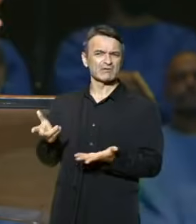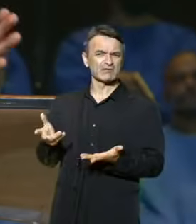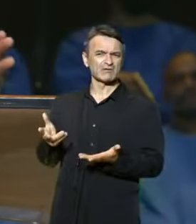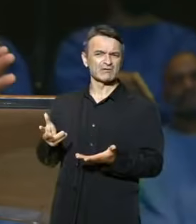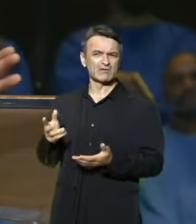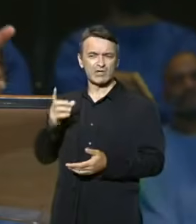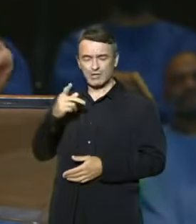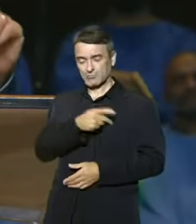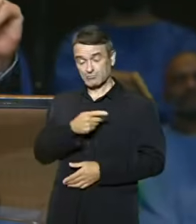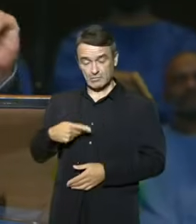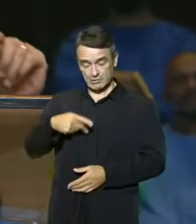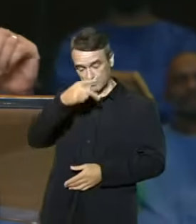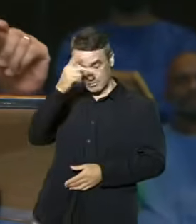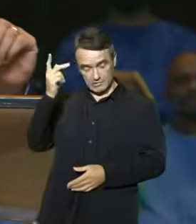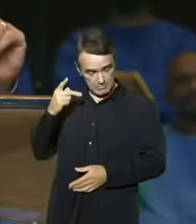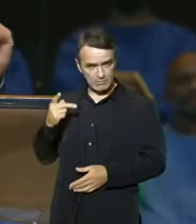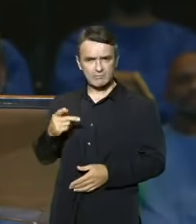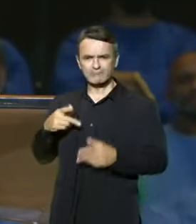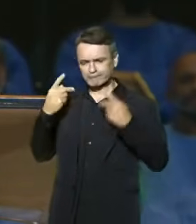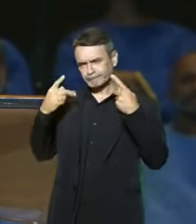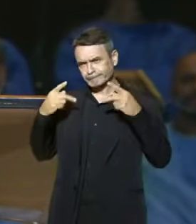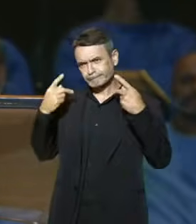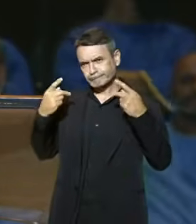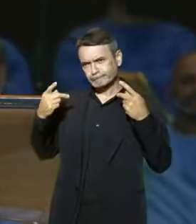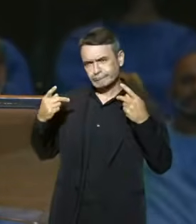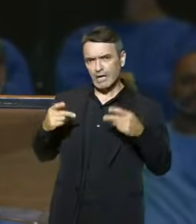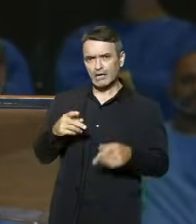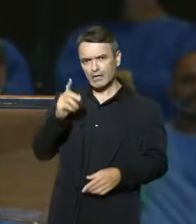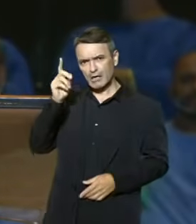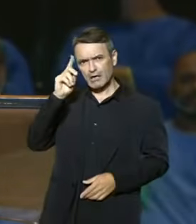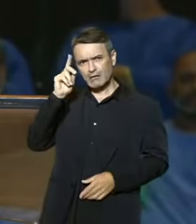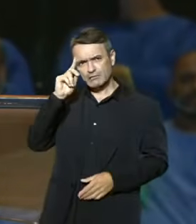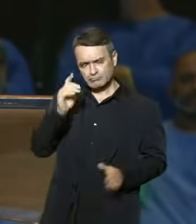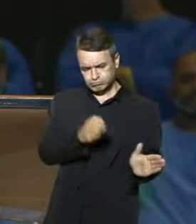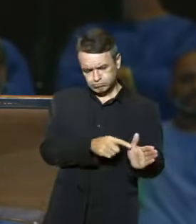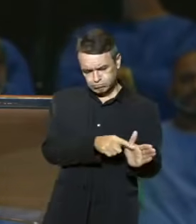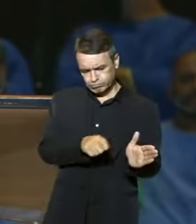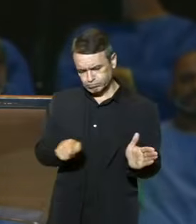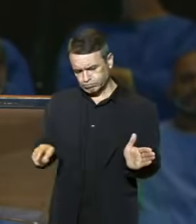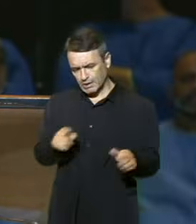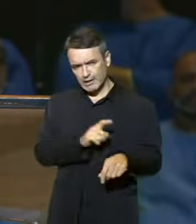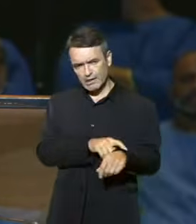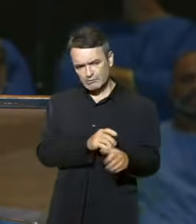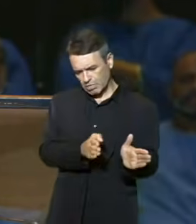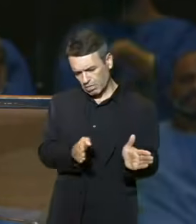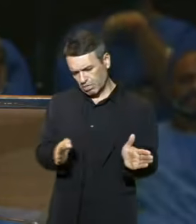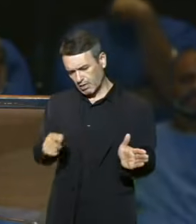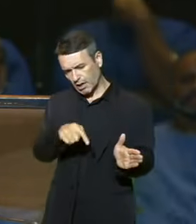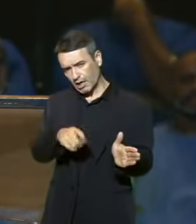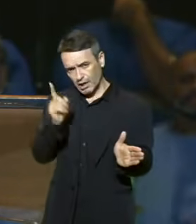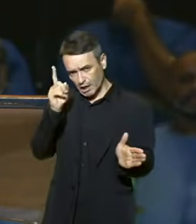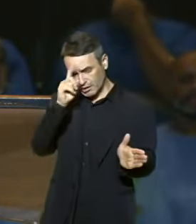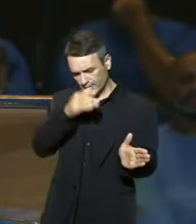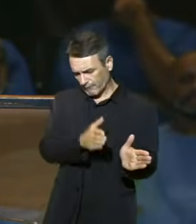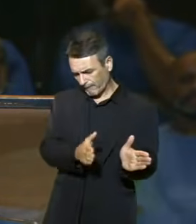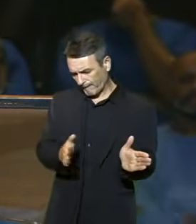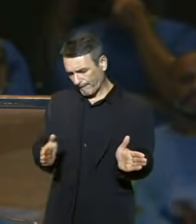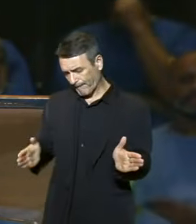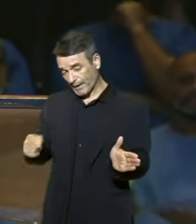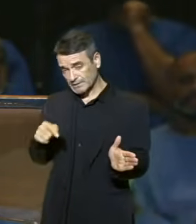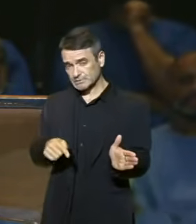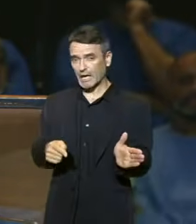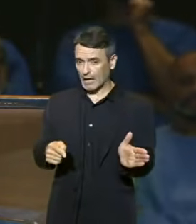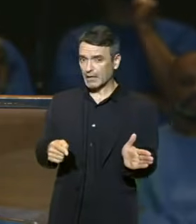sobre dias difíceis e tem dito que dias difíceis estão acontecendo entre nós